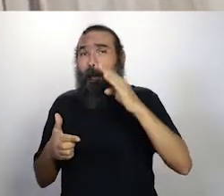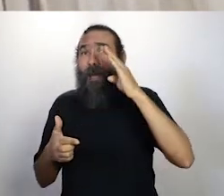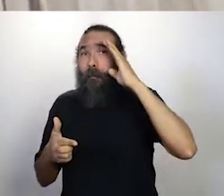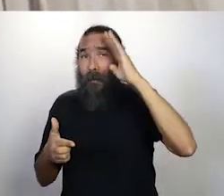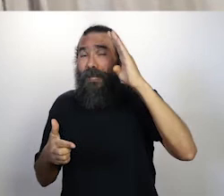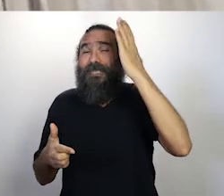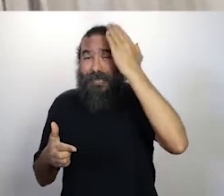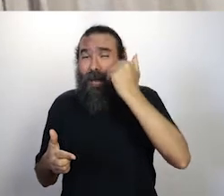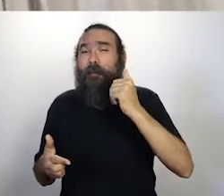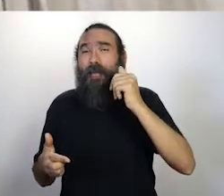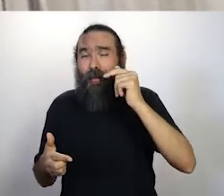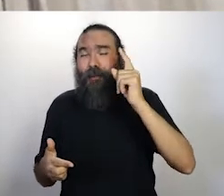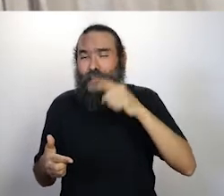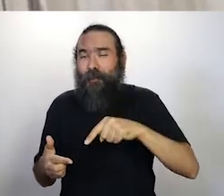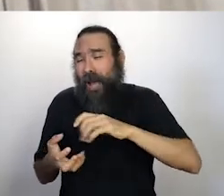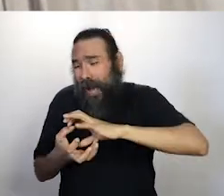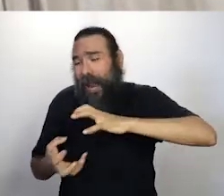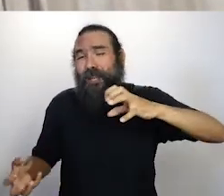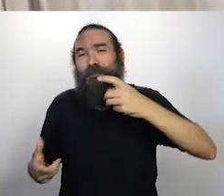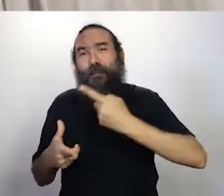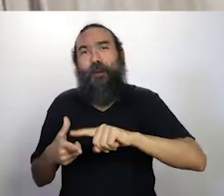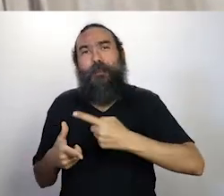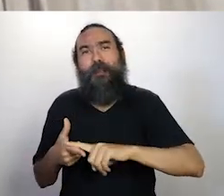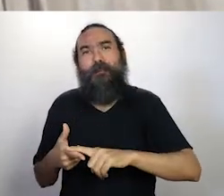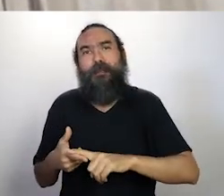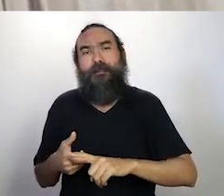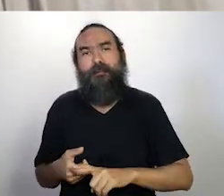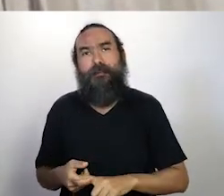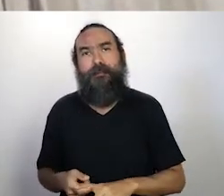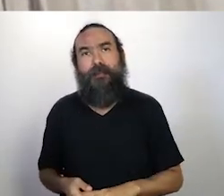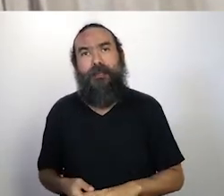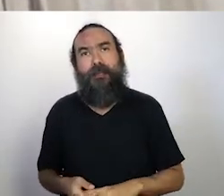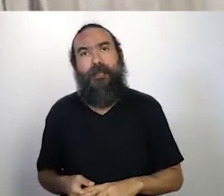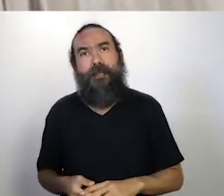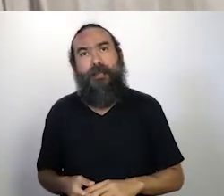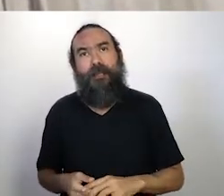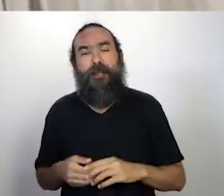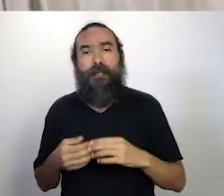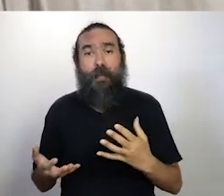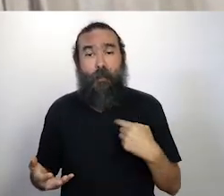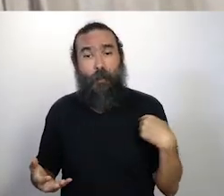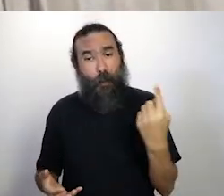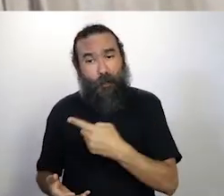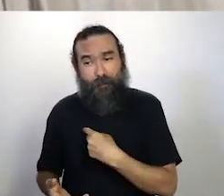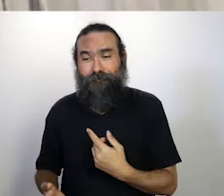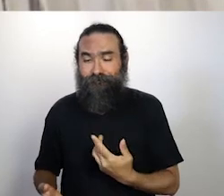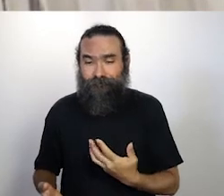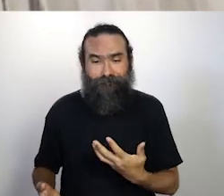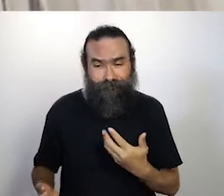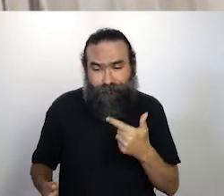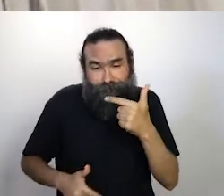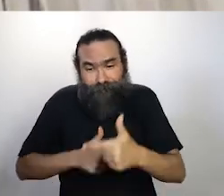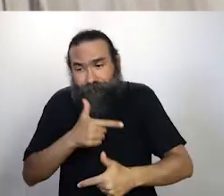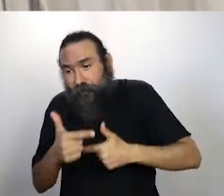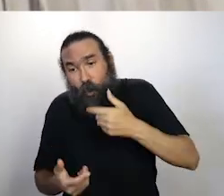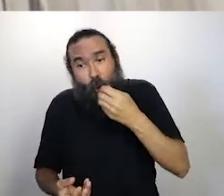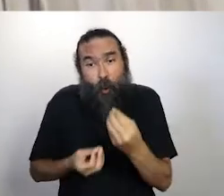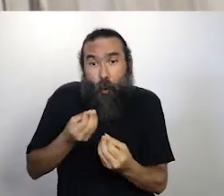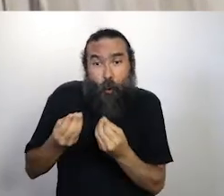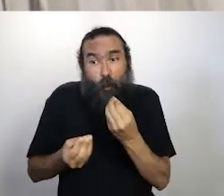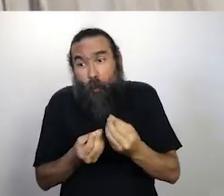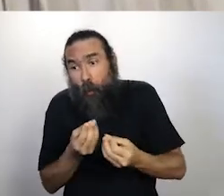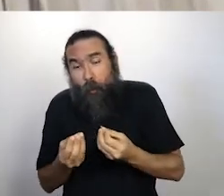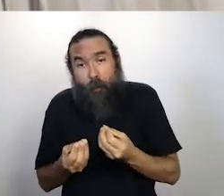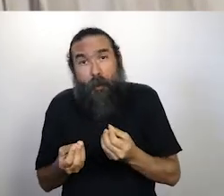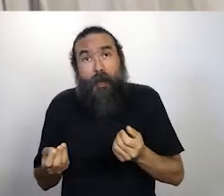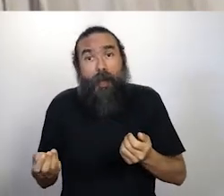como potencialidade, mas também como desafios, como sujeito de direitos que muitos não foram efetivados, olhando